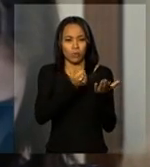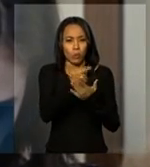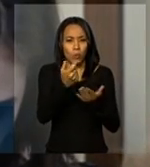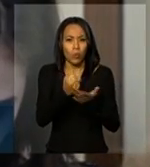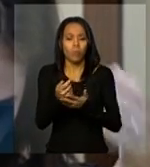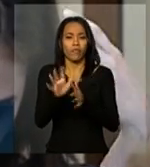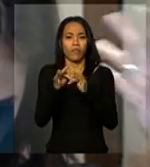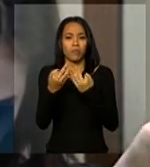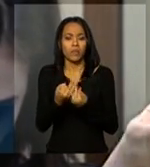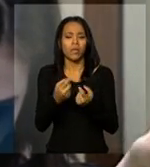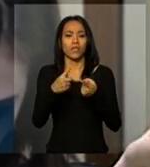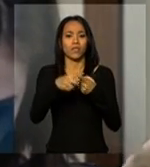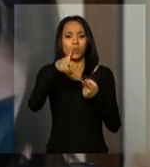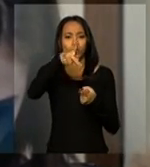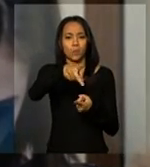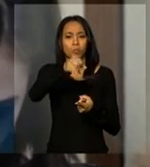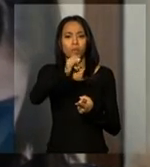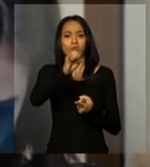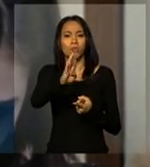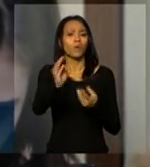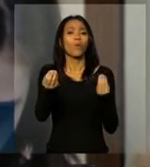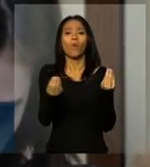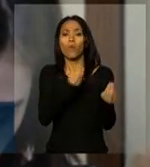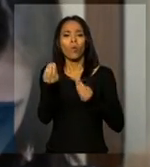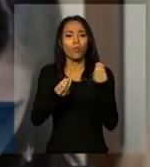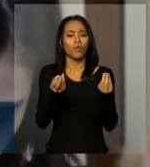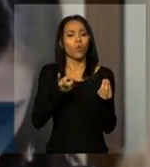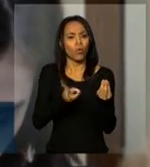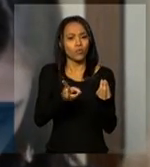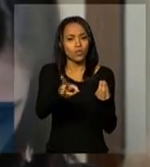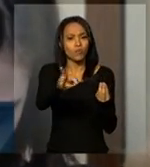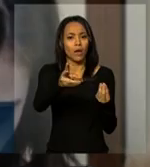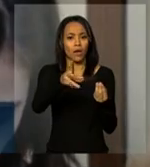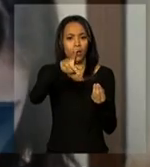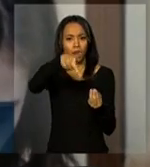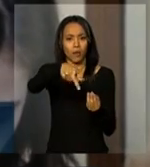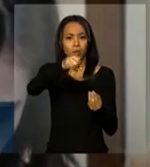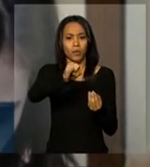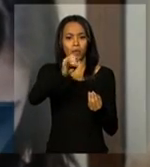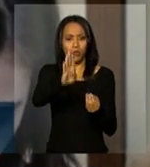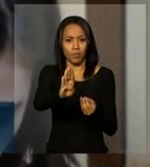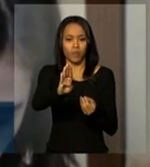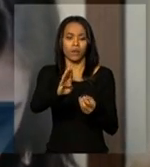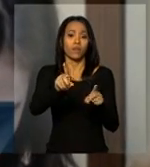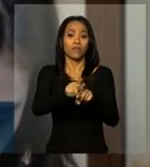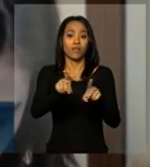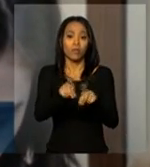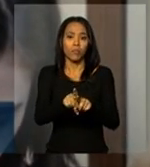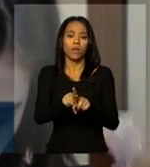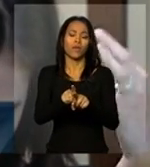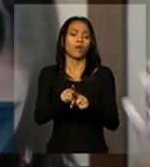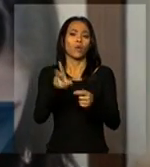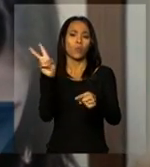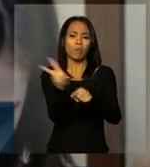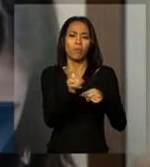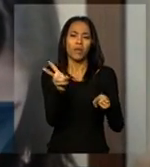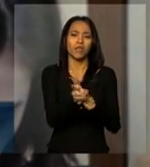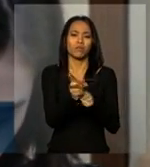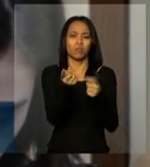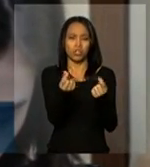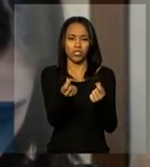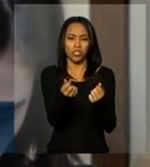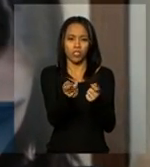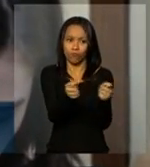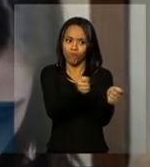também. Como manter essa trajetória crescente do PIB com crédito mais restrito esse ano, inflação ainda